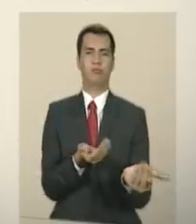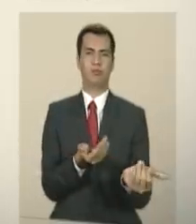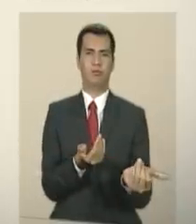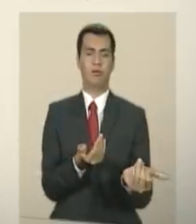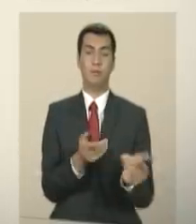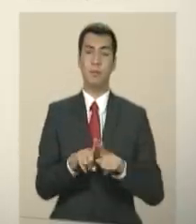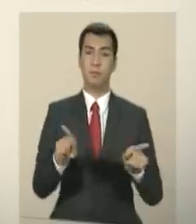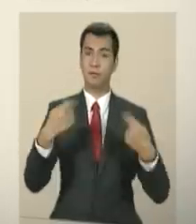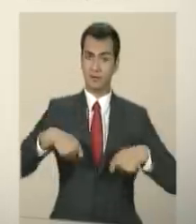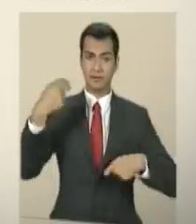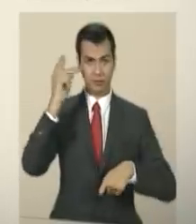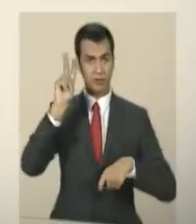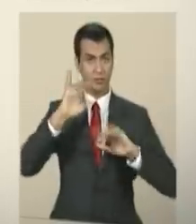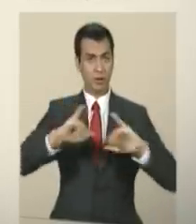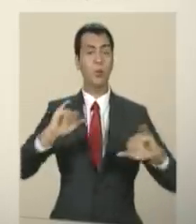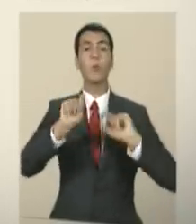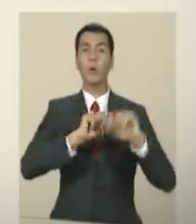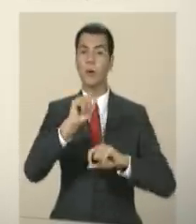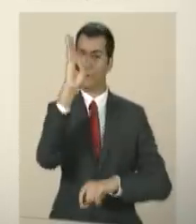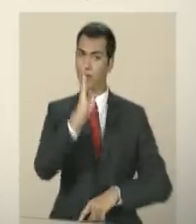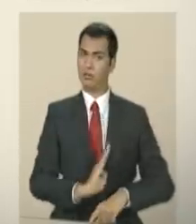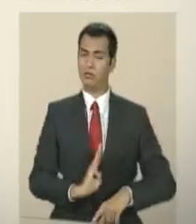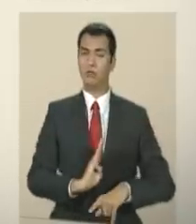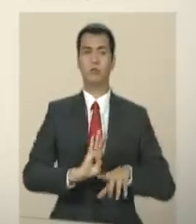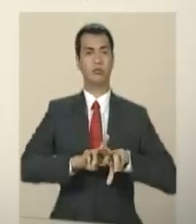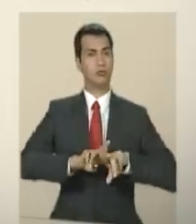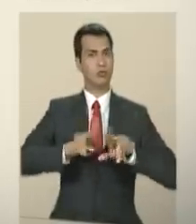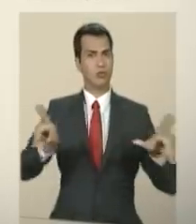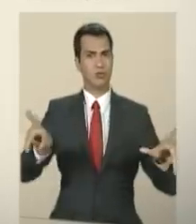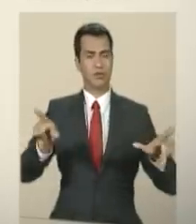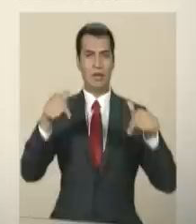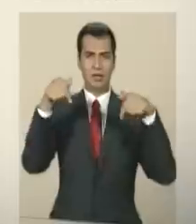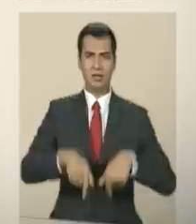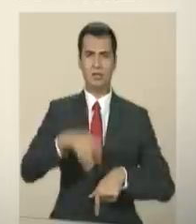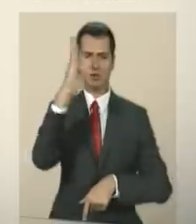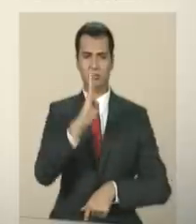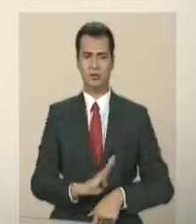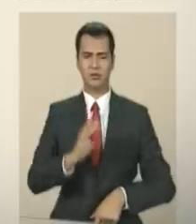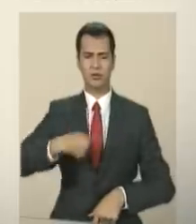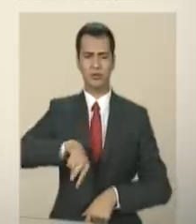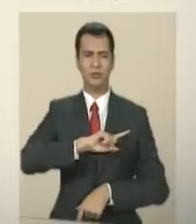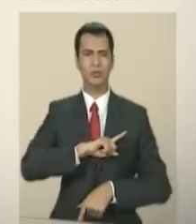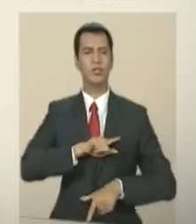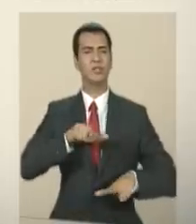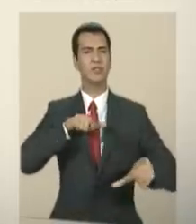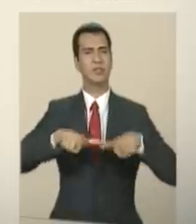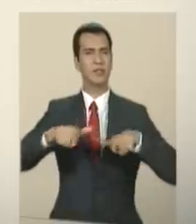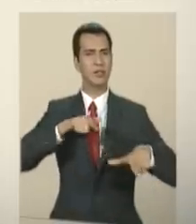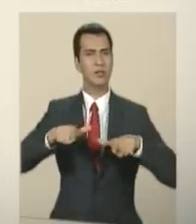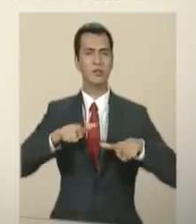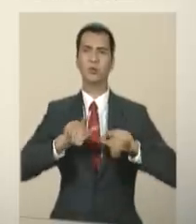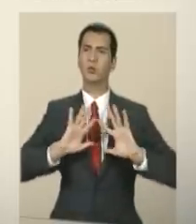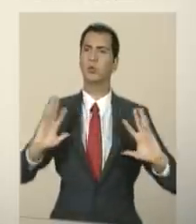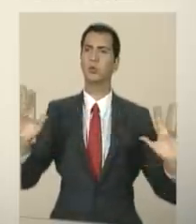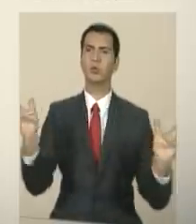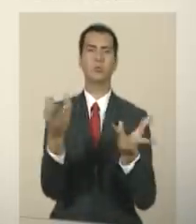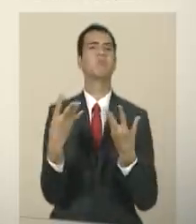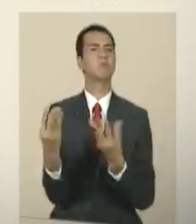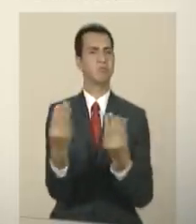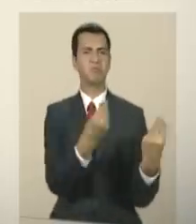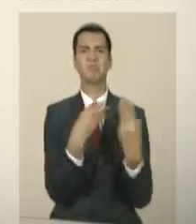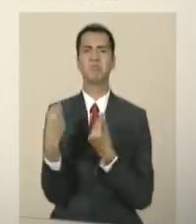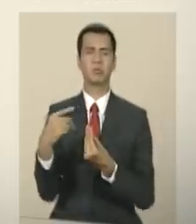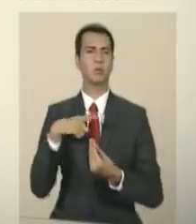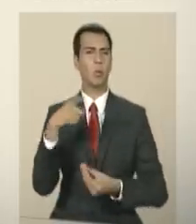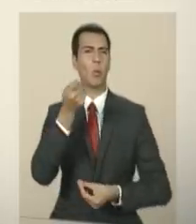situação do Brasil é completamente diferente aqui nós estamos trabalhando perto do Pleno emprego entre Janeiro e